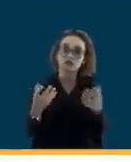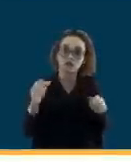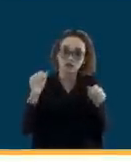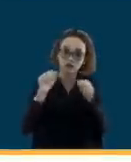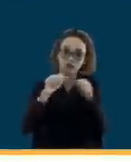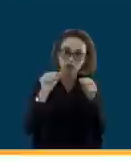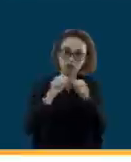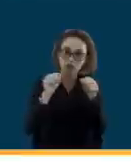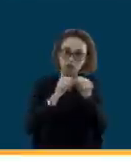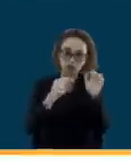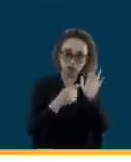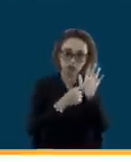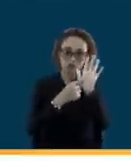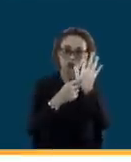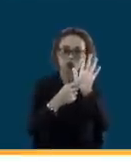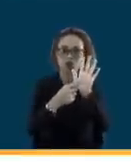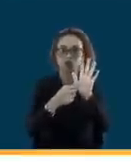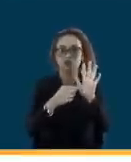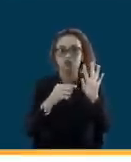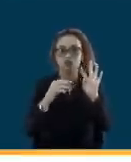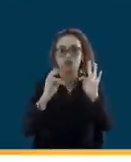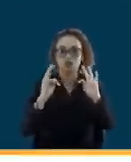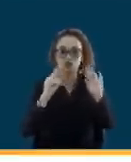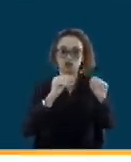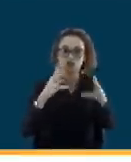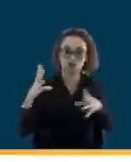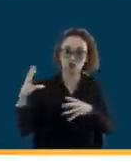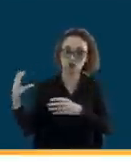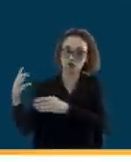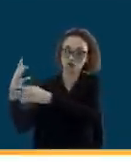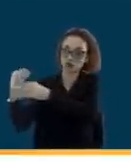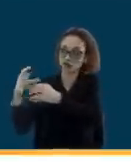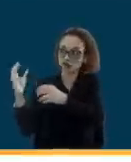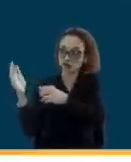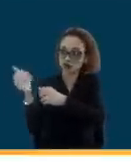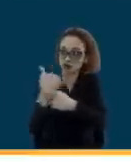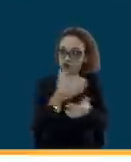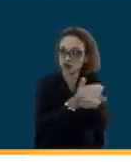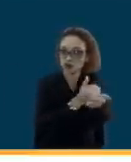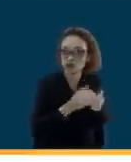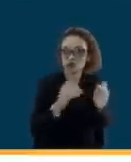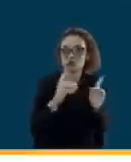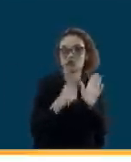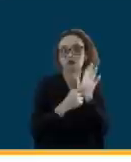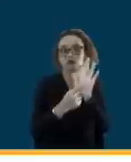disso tudo. Claro, isso foi uma coisa localizada aqui e de